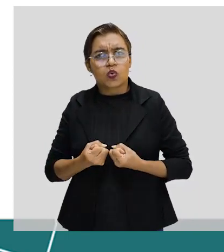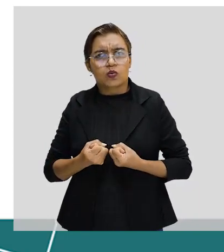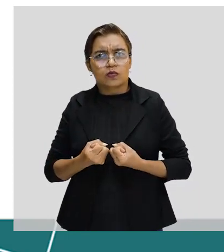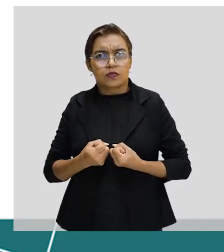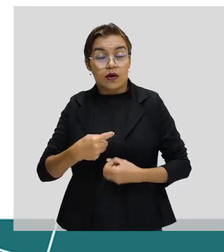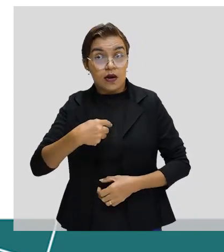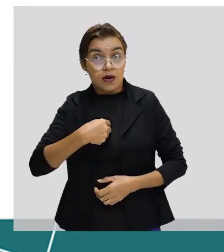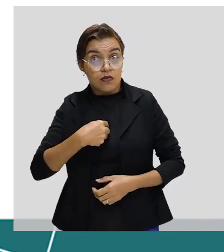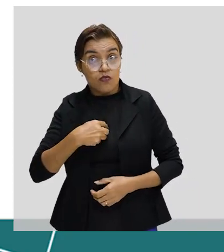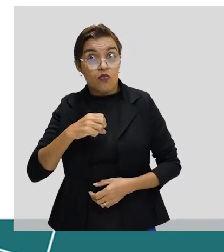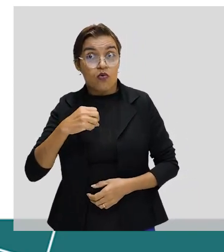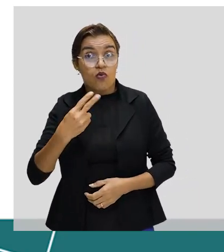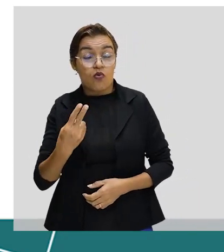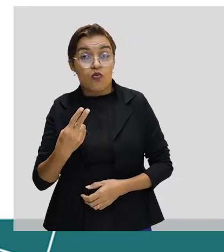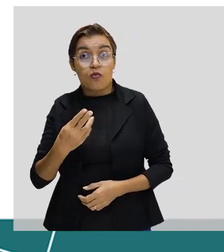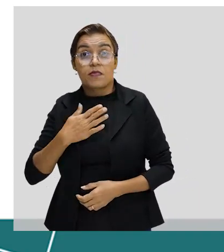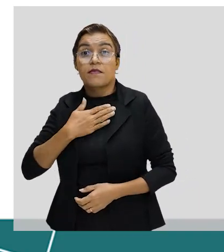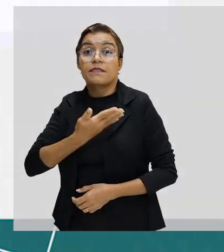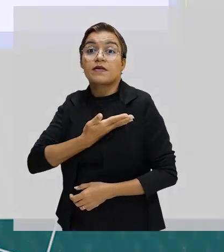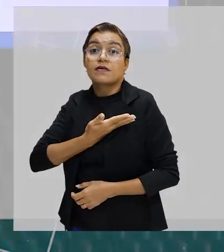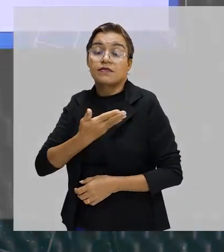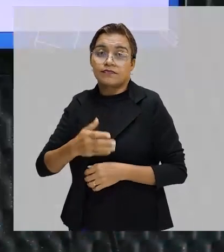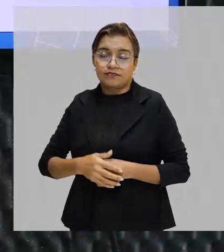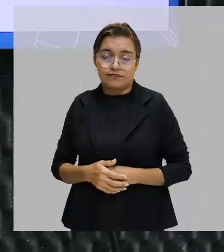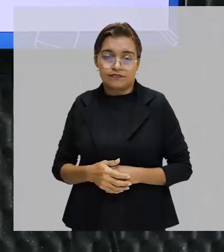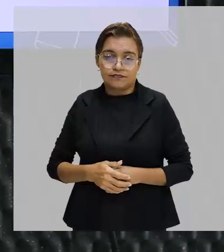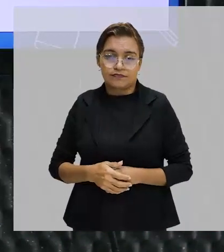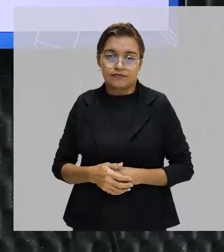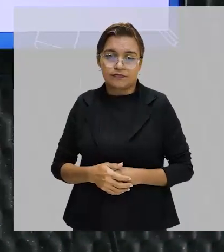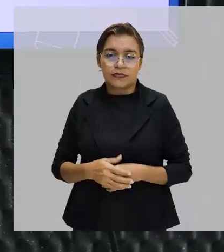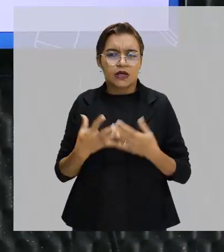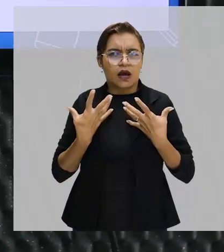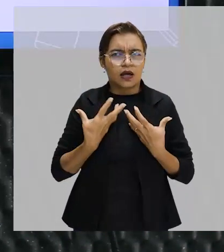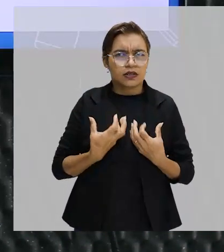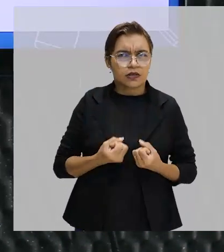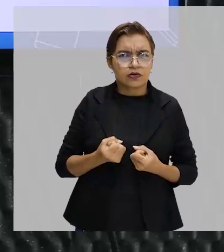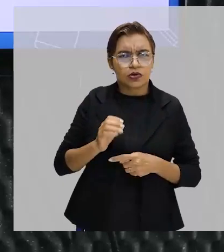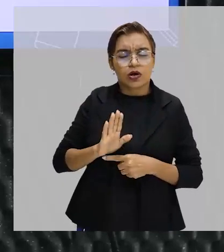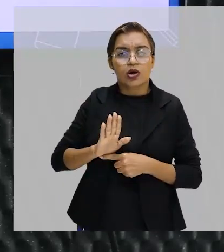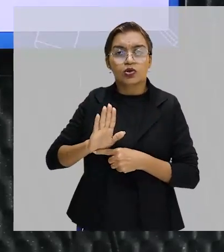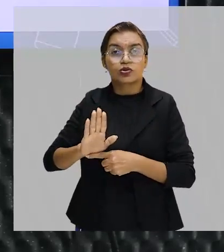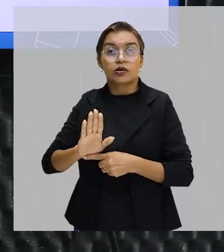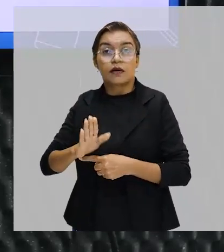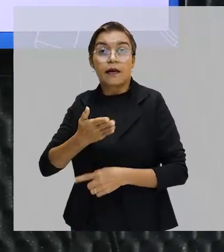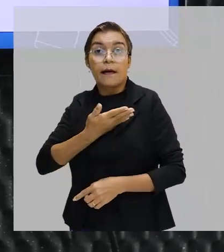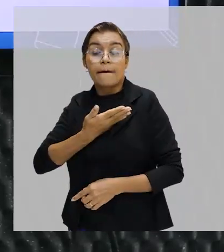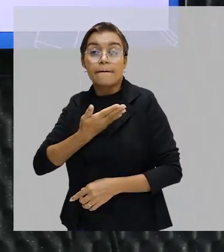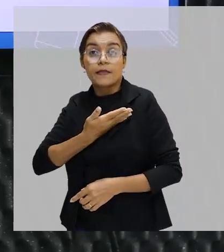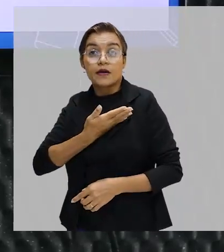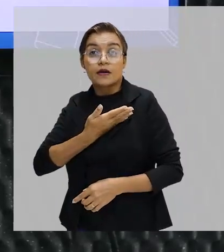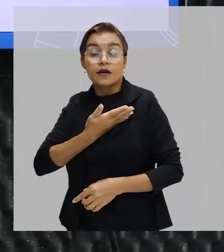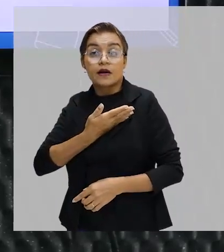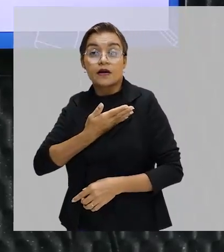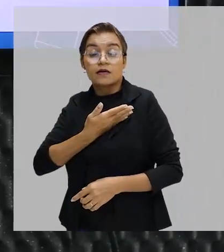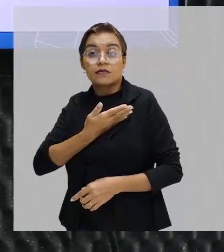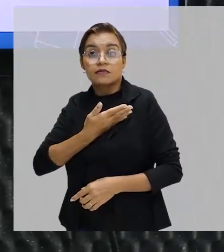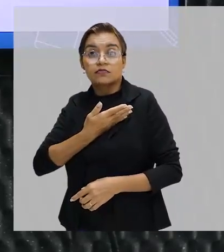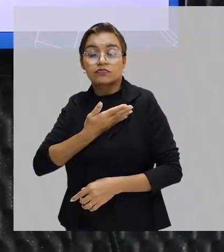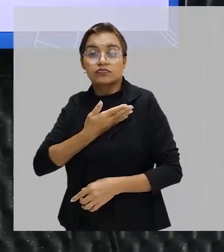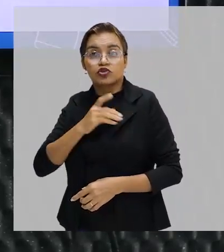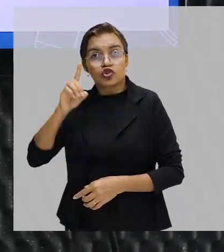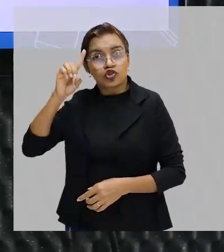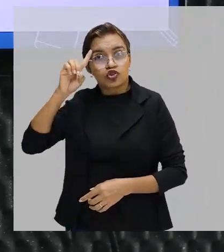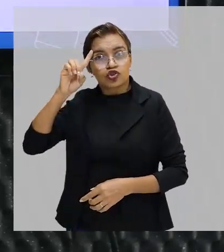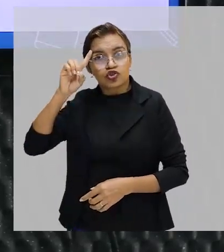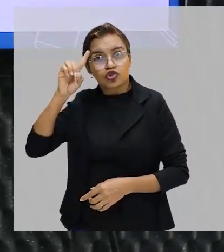reescrevendo, exausta, ajudei a colega ao final do dia. Ou poderíamos fazer de uma outra forma. O importante é que